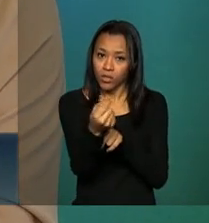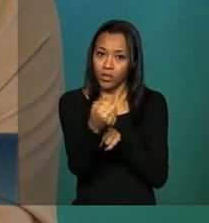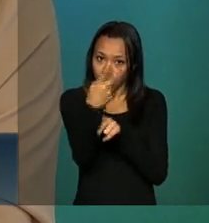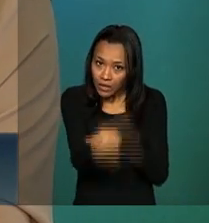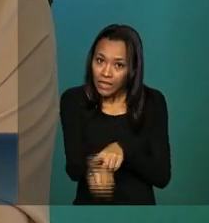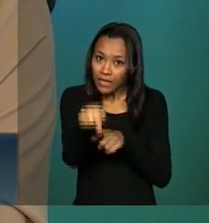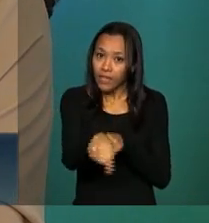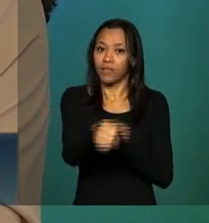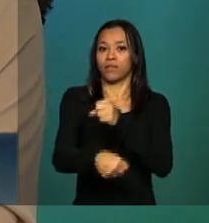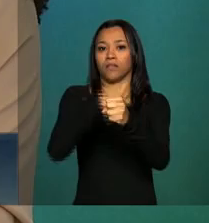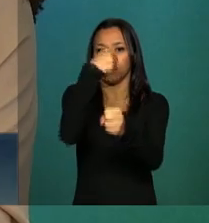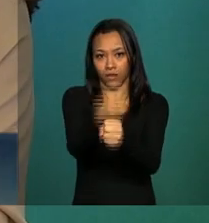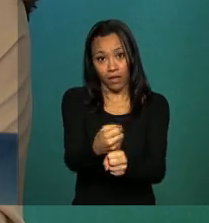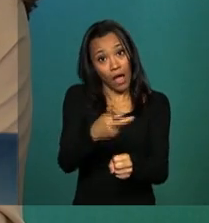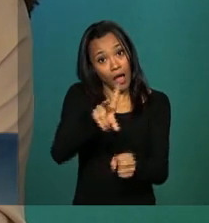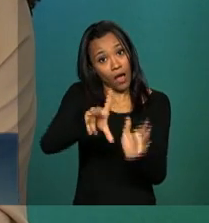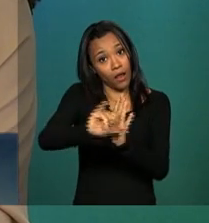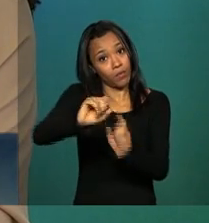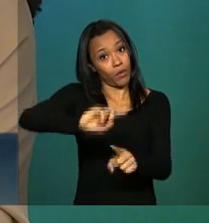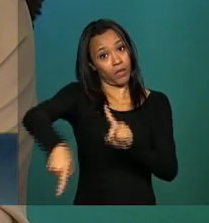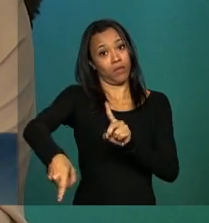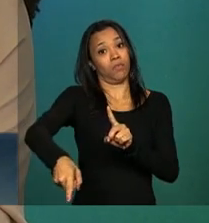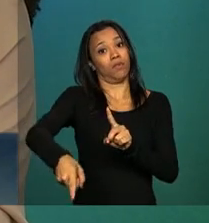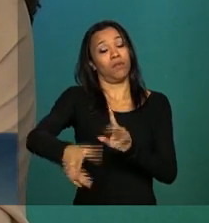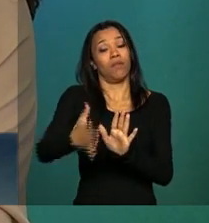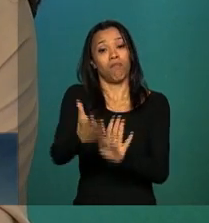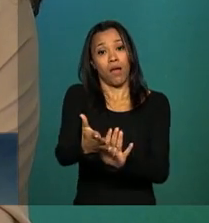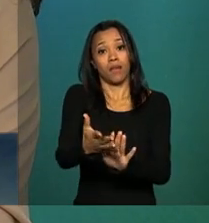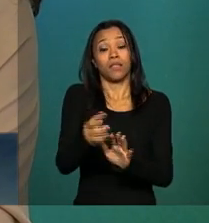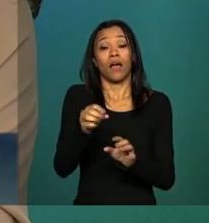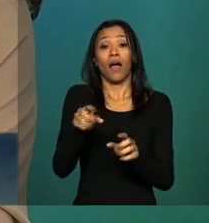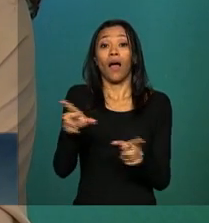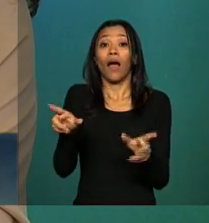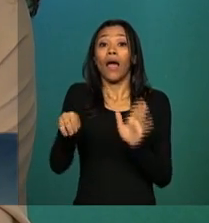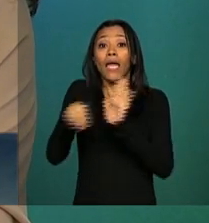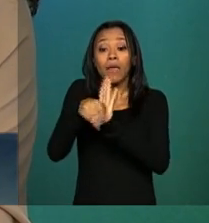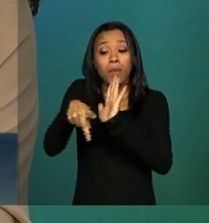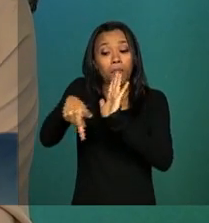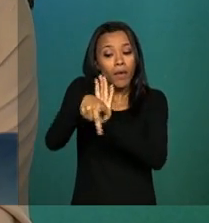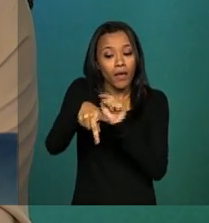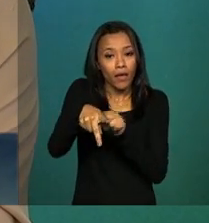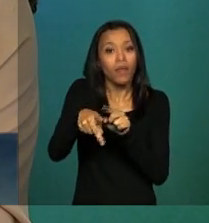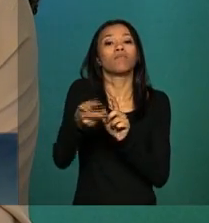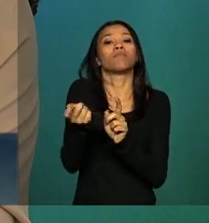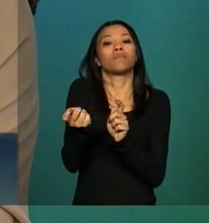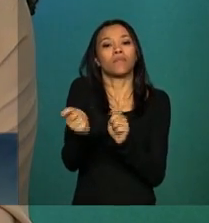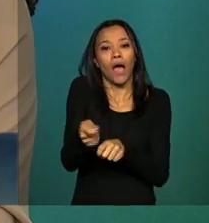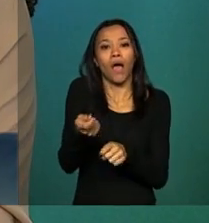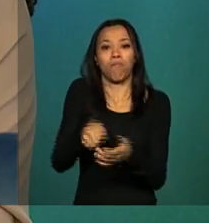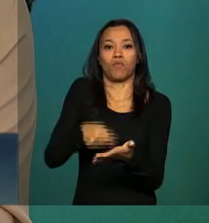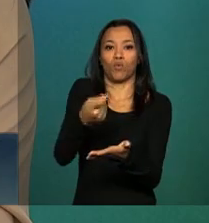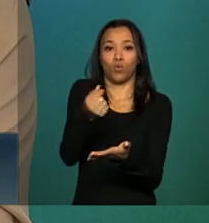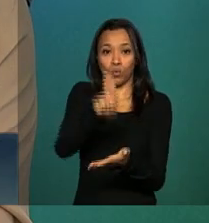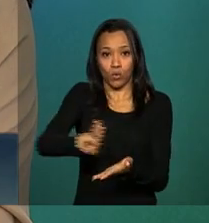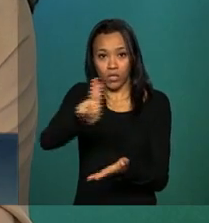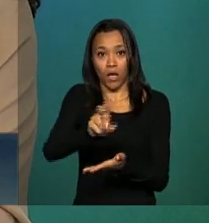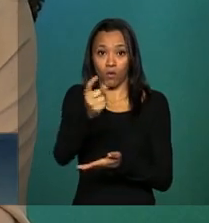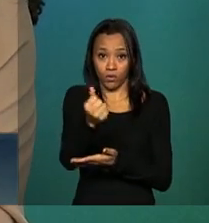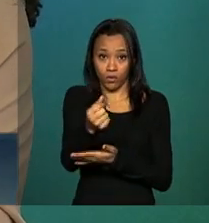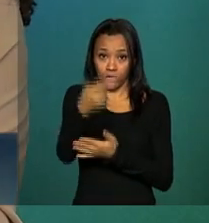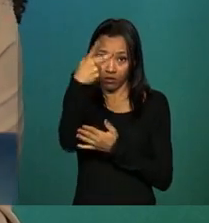lei proíbe. Então, a MP nos dá esta autorização. E aí o que vai